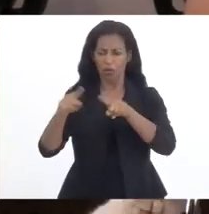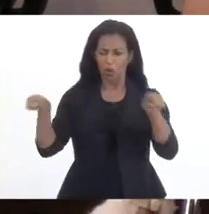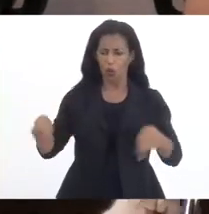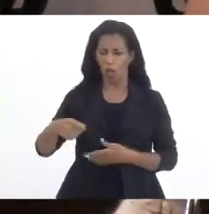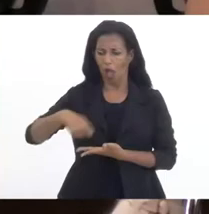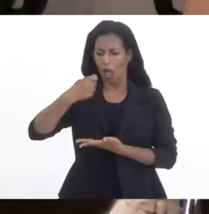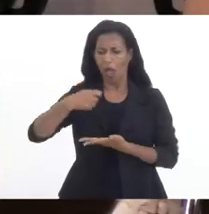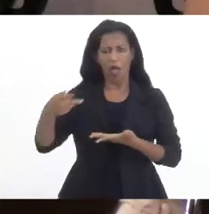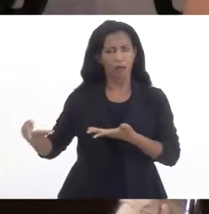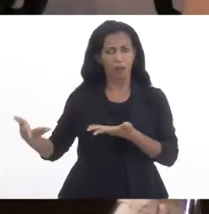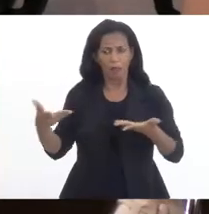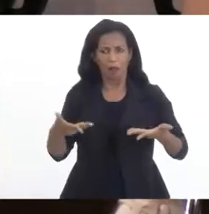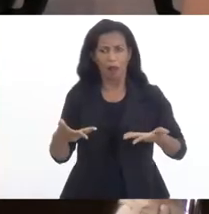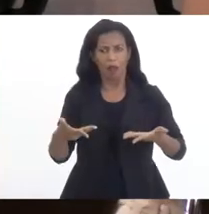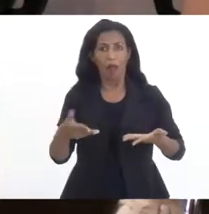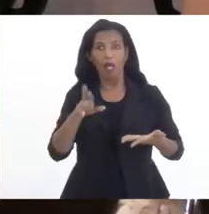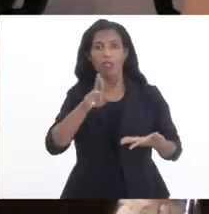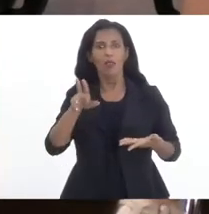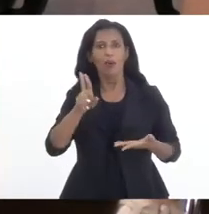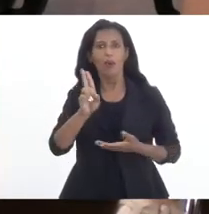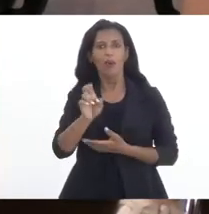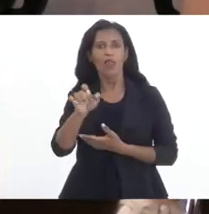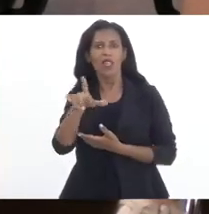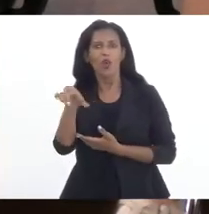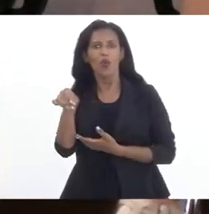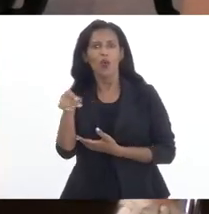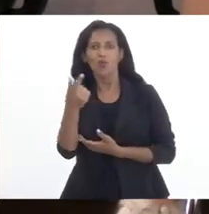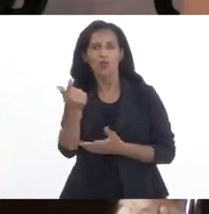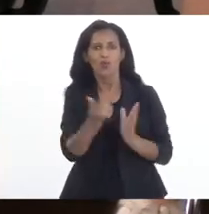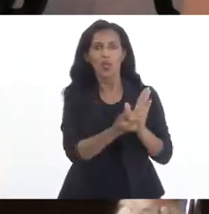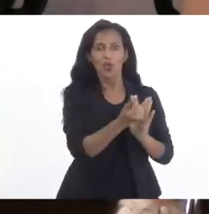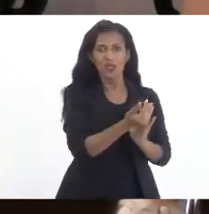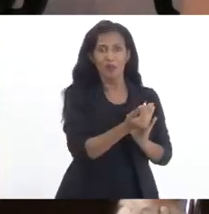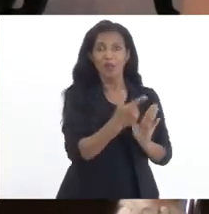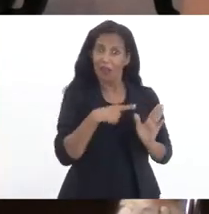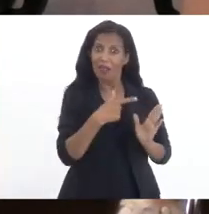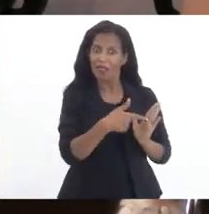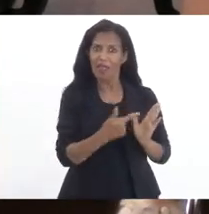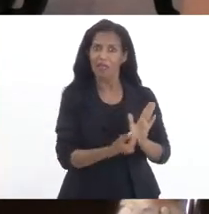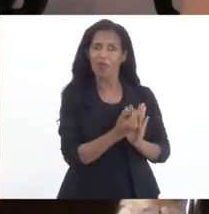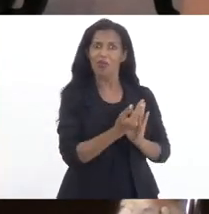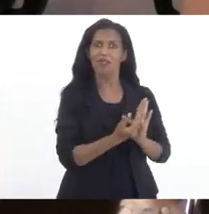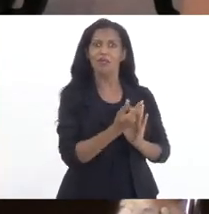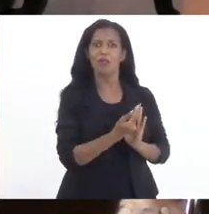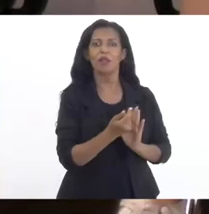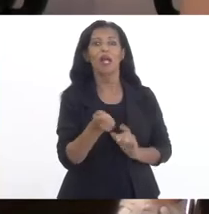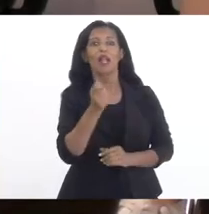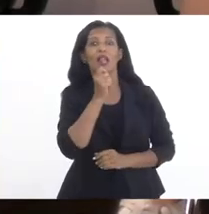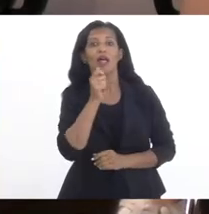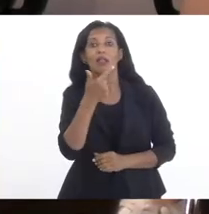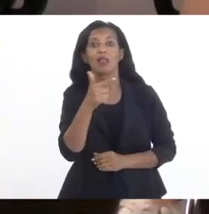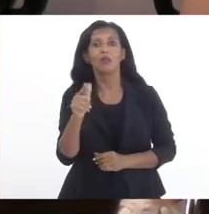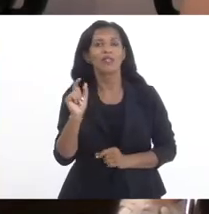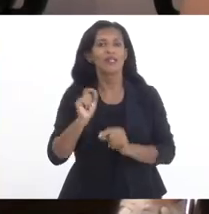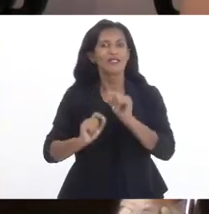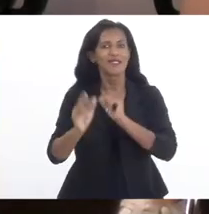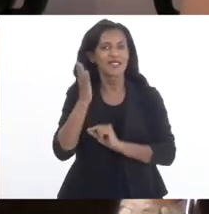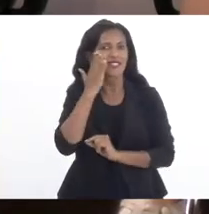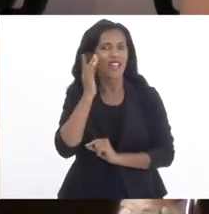tem bandejão, não é porque a UESA não tem orçamento. Ela tem orçamento. Ela não tem, sabe o